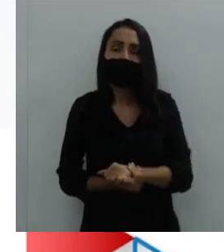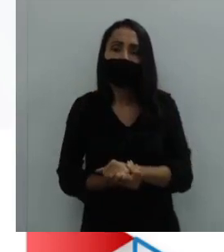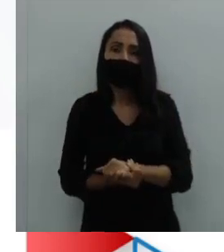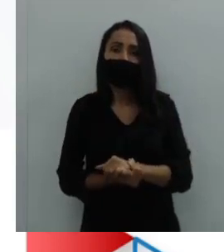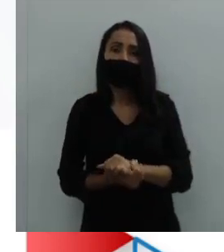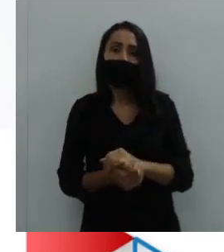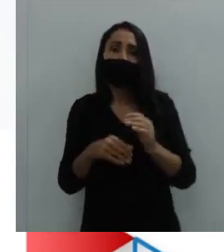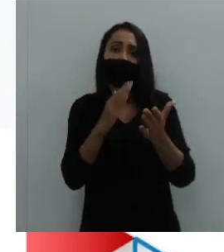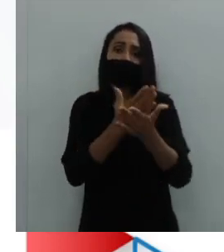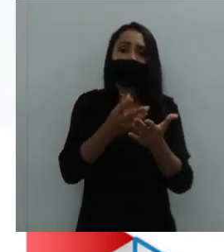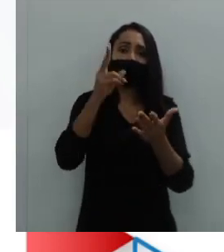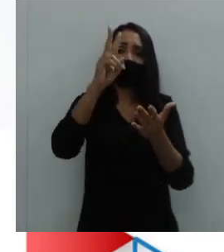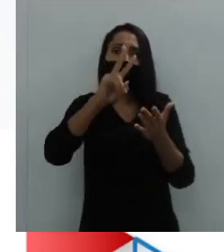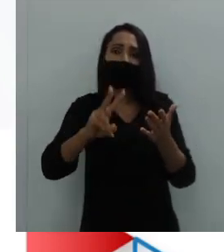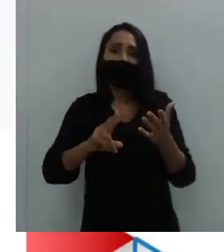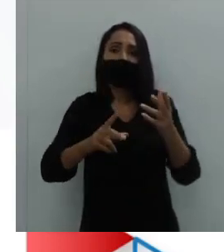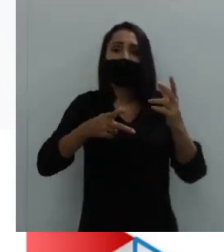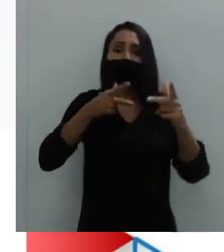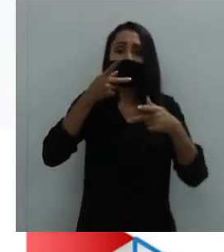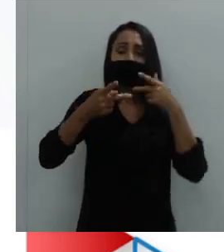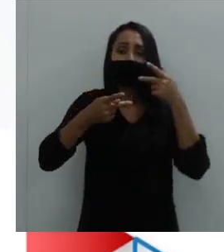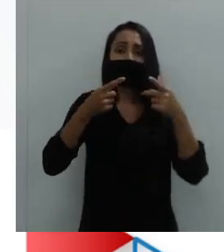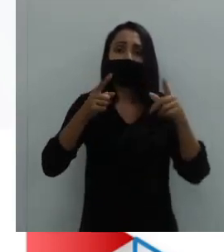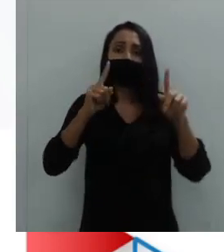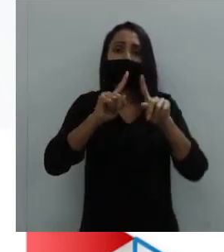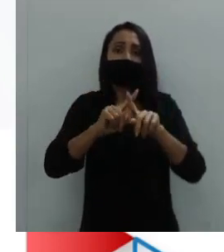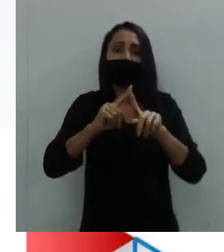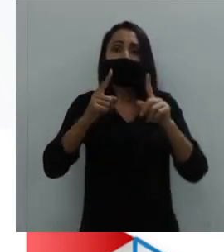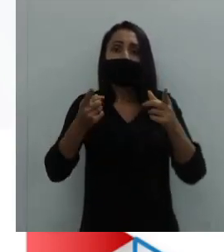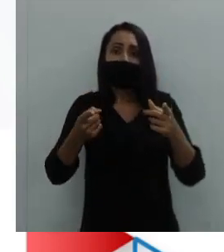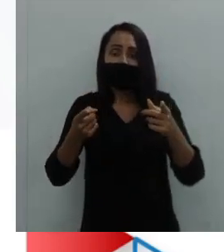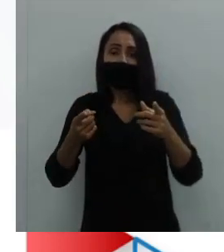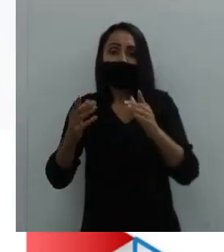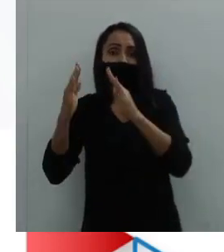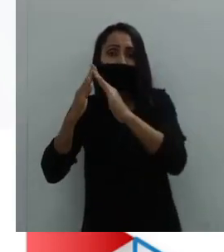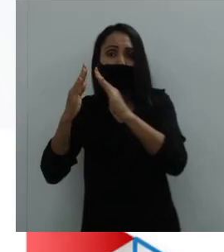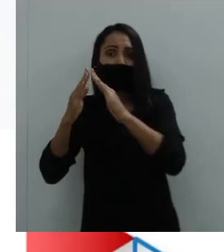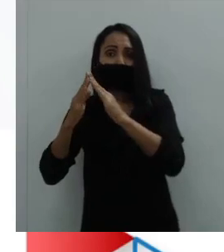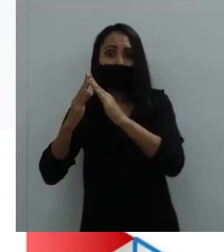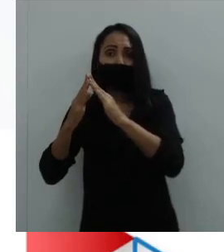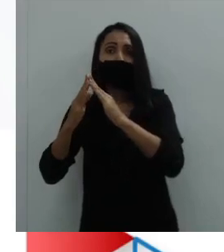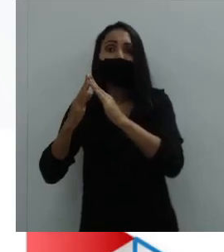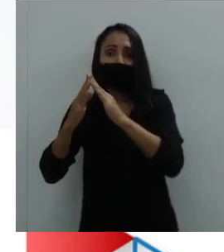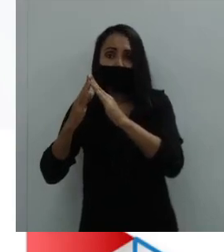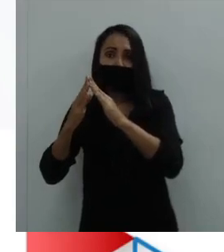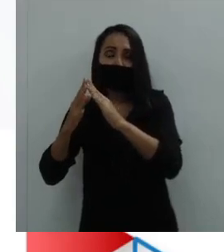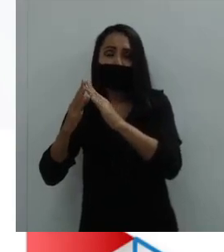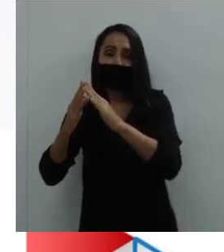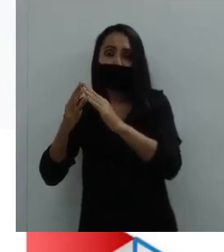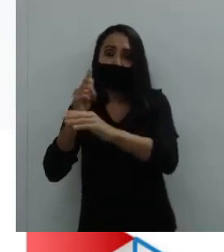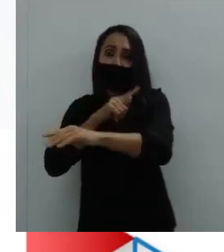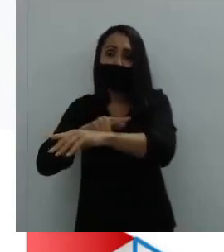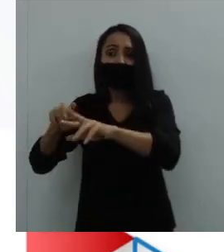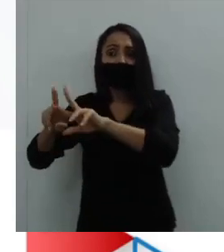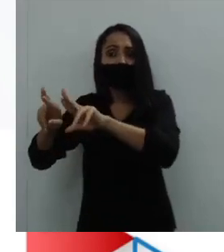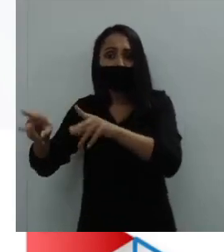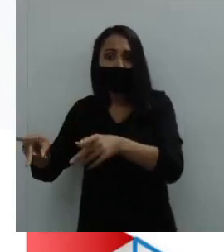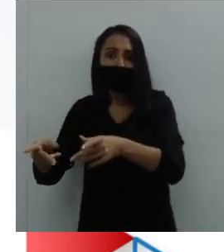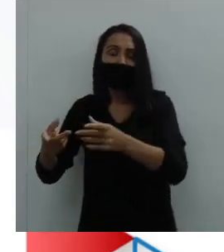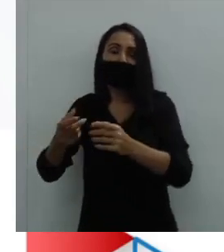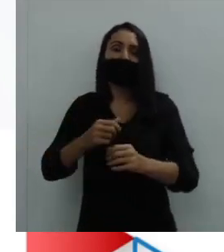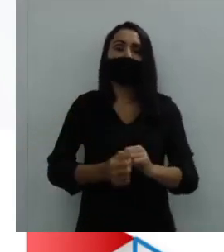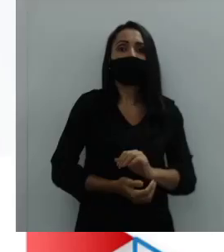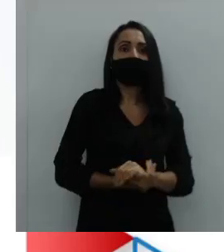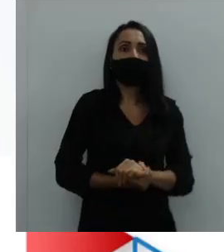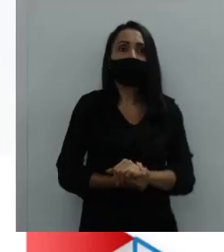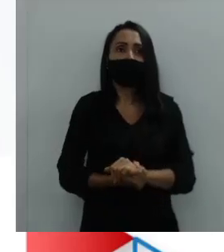pau. Muitas vezes nós pregamos, mas nossa casa fazemos diferente, ou temos diferente. Lembrem-se disso. E aqui eu